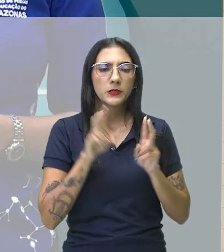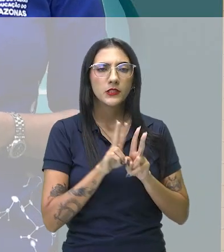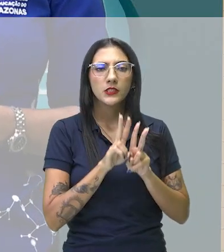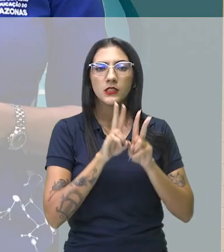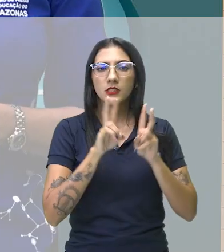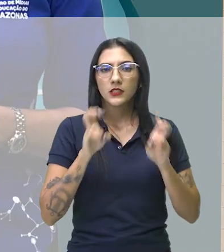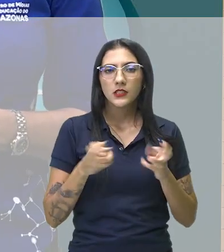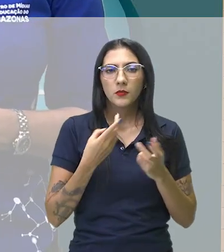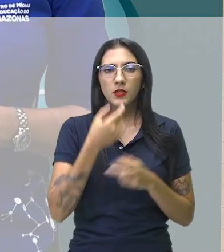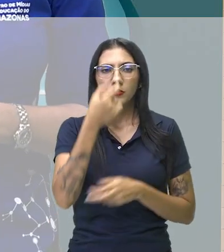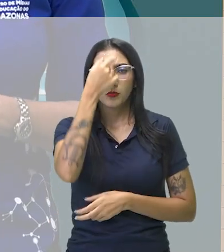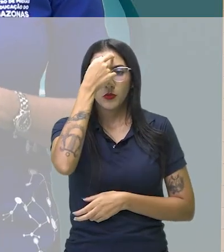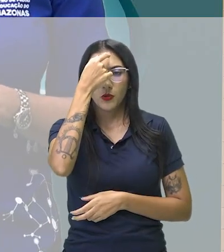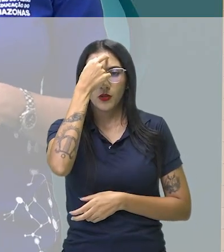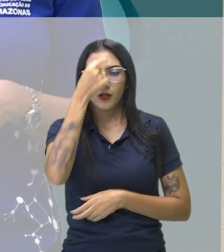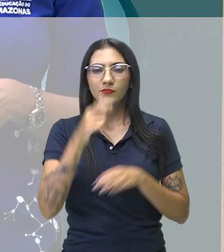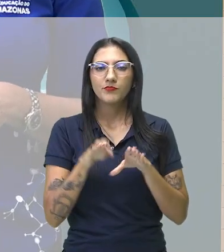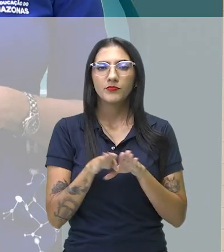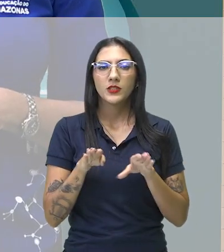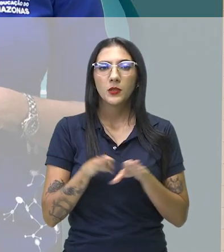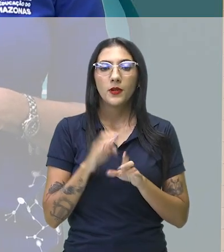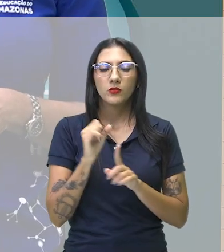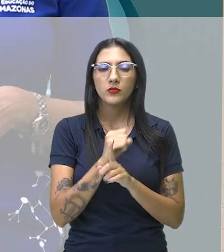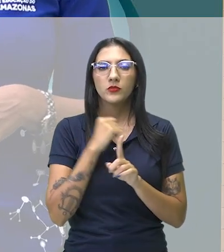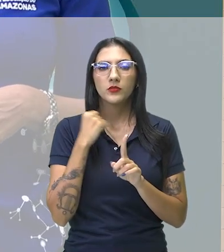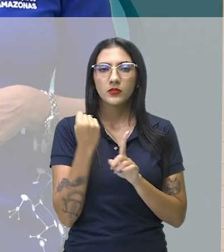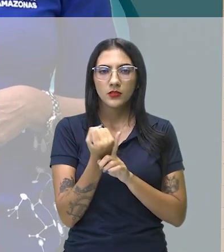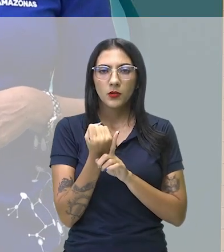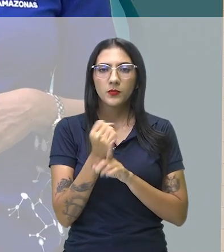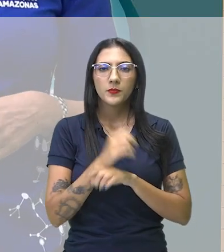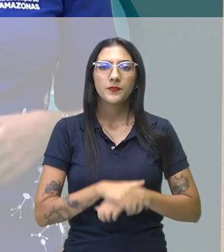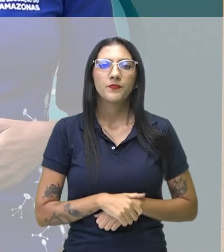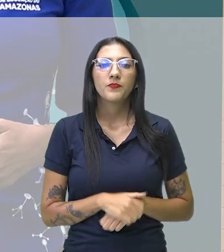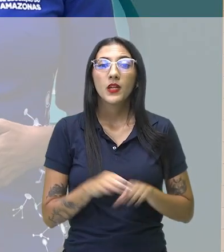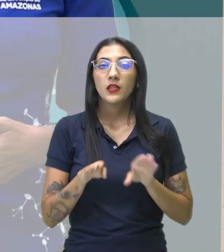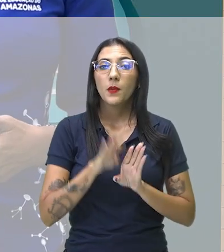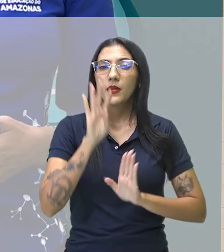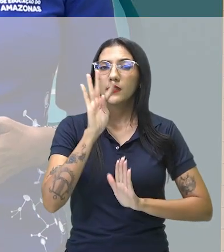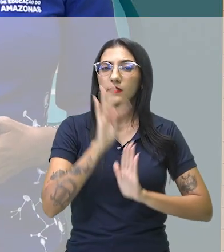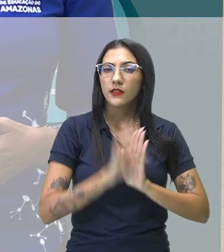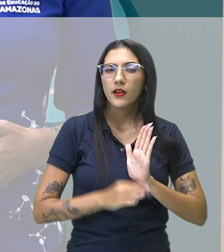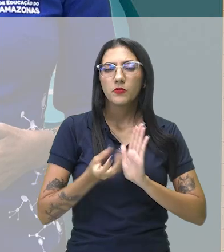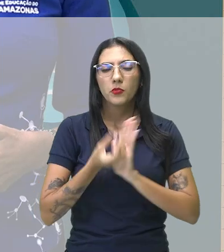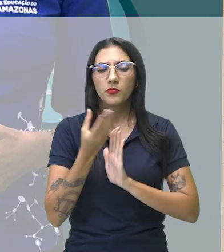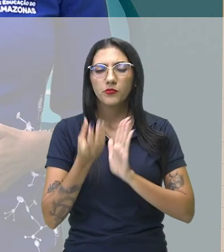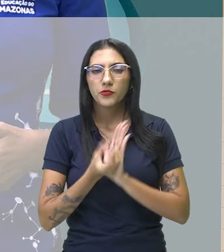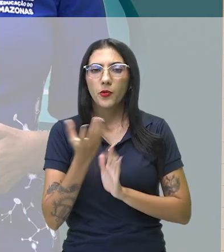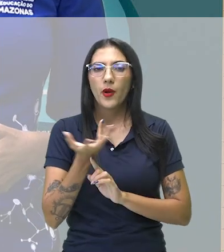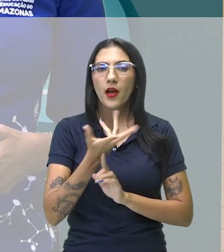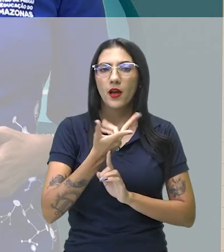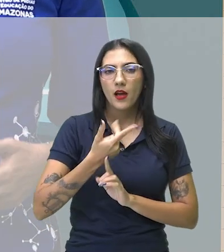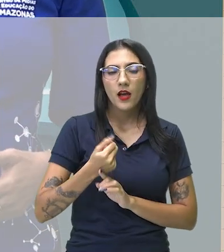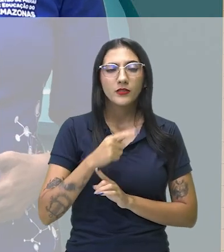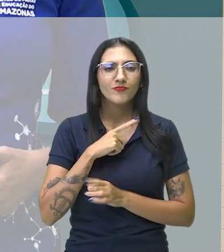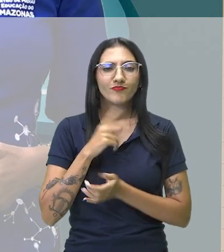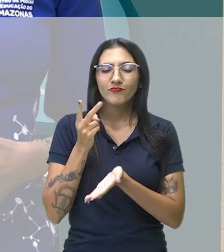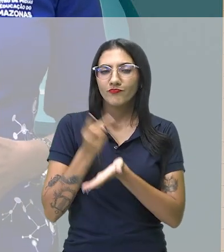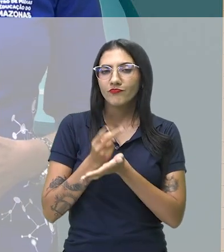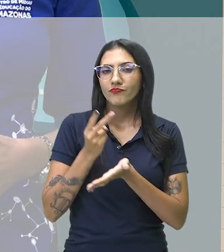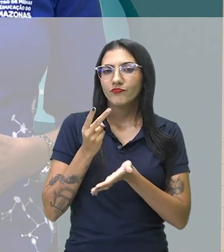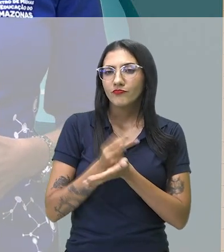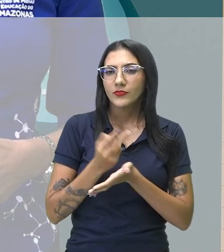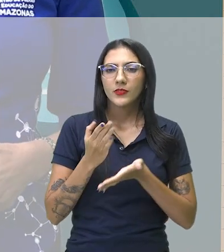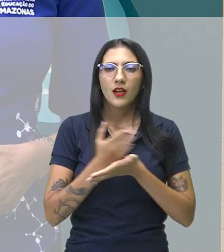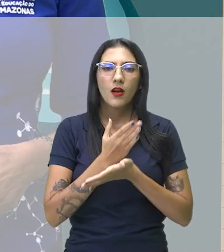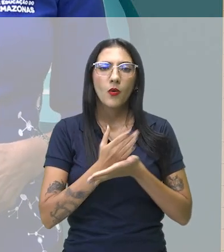questões morais e sociais. Textos e produções artísticas